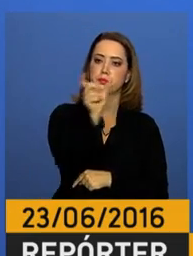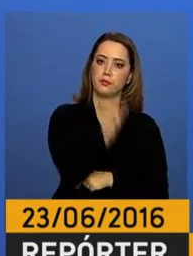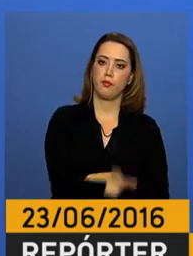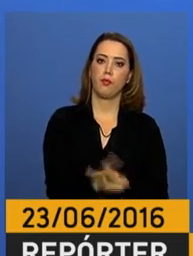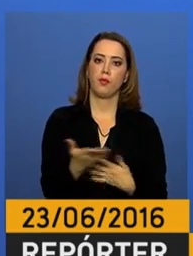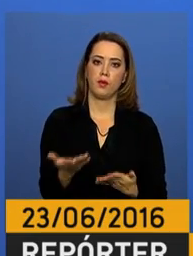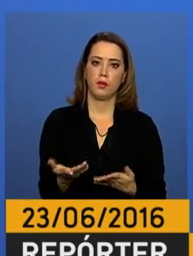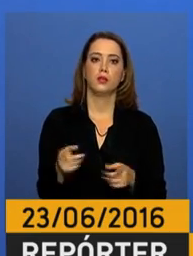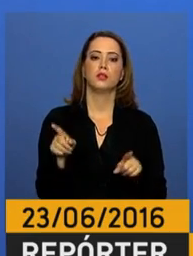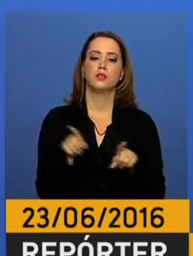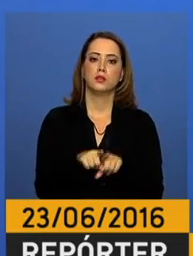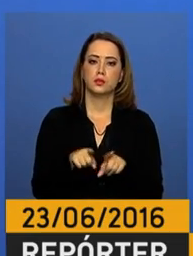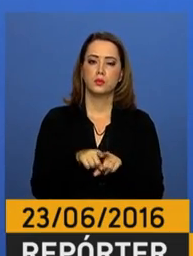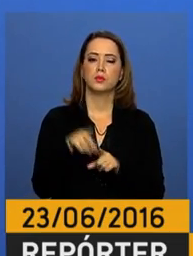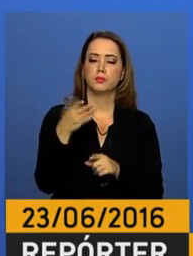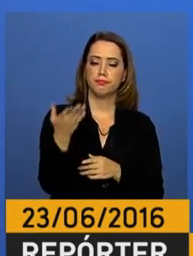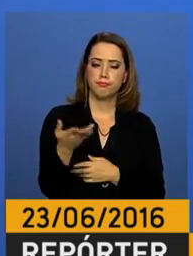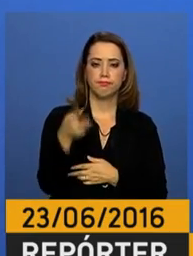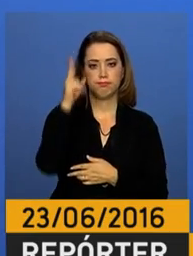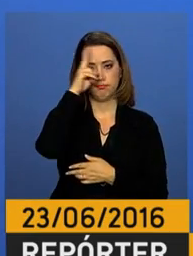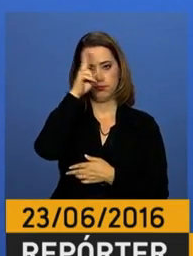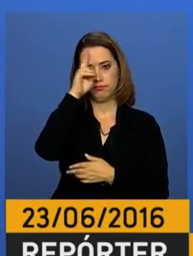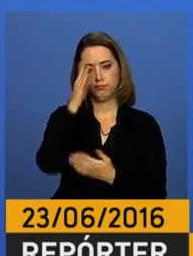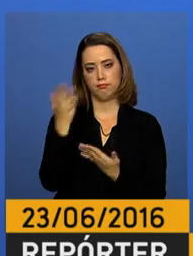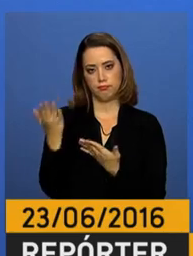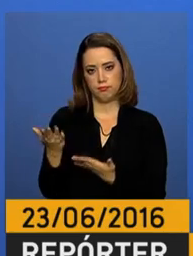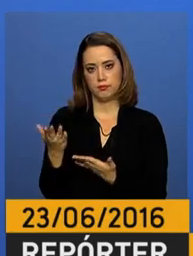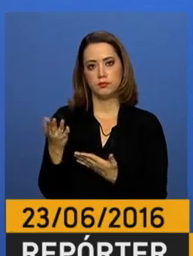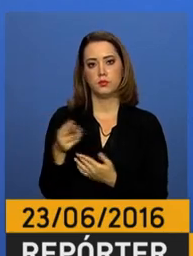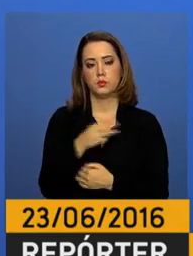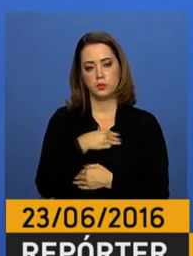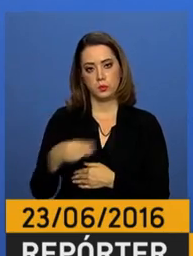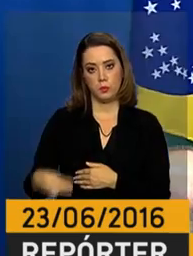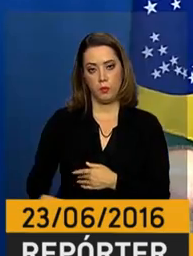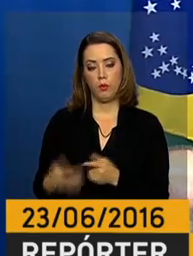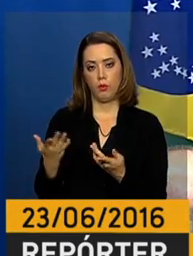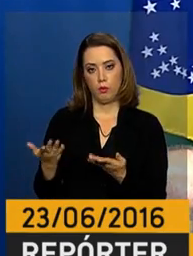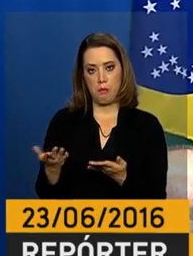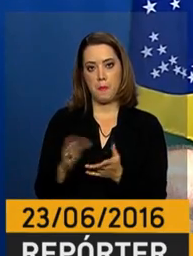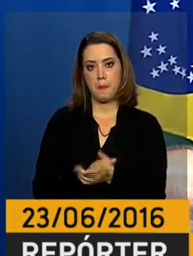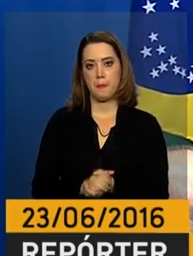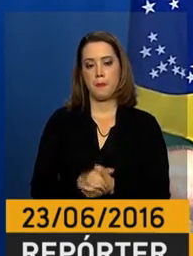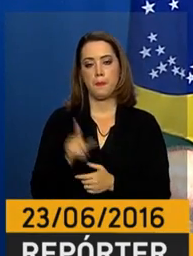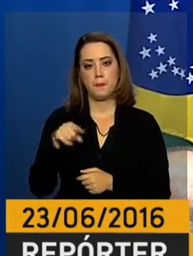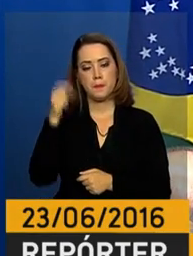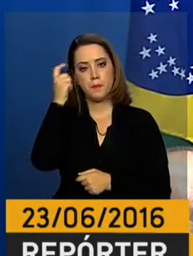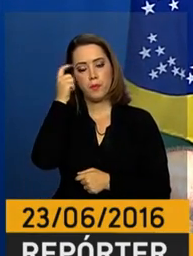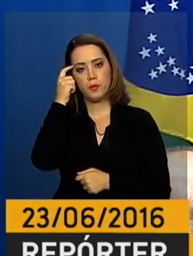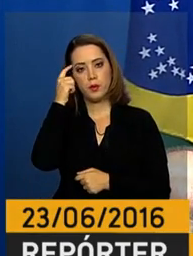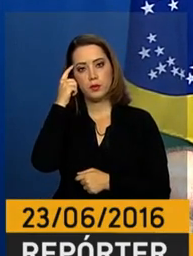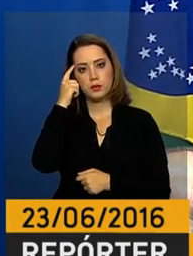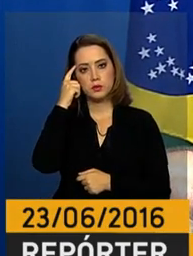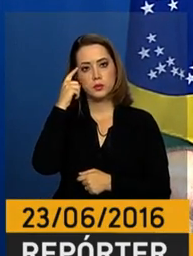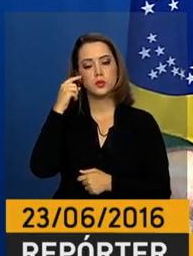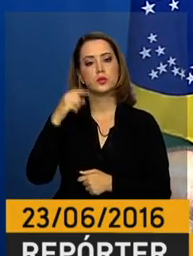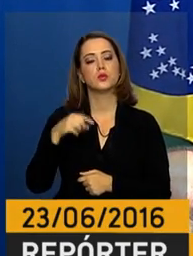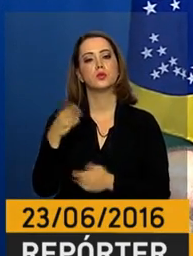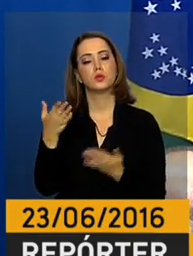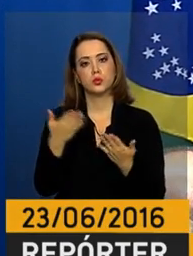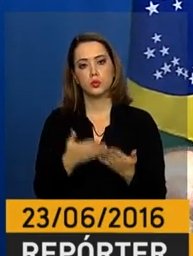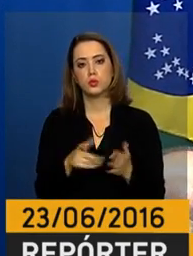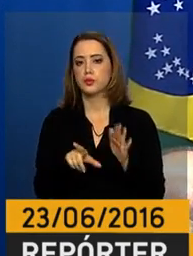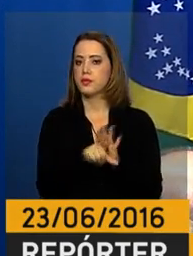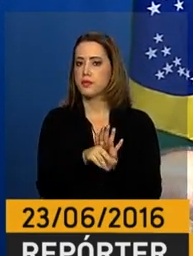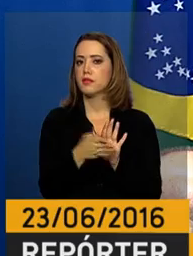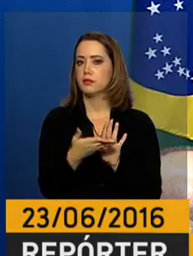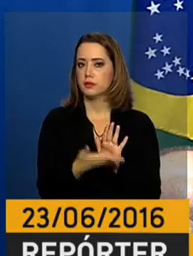indivíduo como também lembrou o eminente Ministro Senor is vasque é que se pensou do mandado de injunção Ou seja